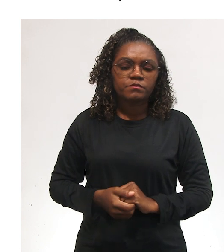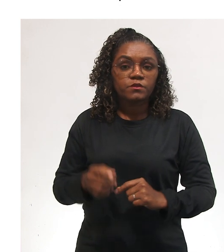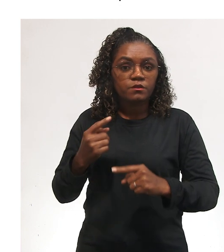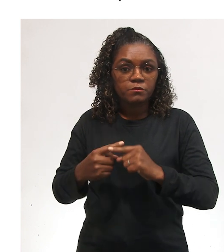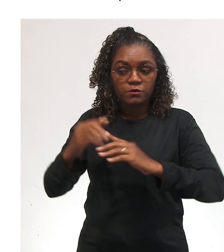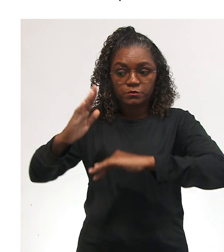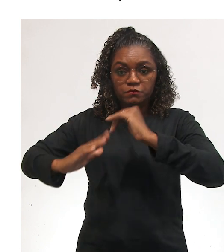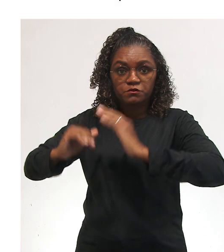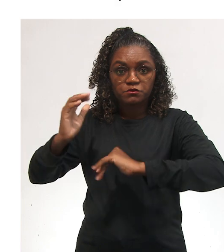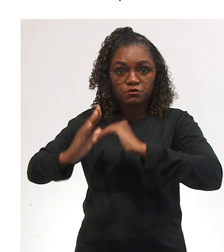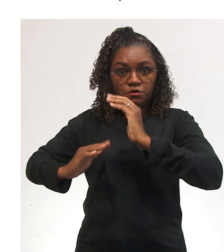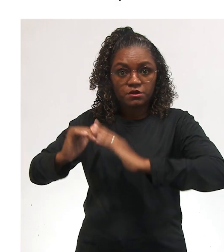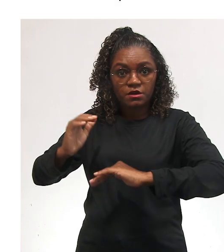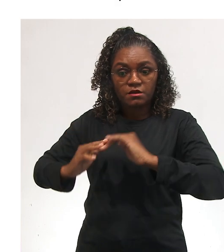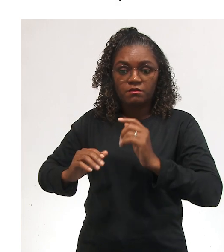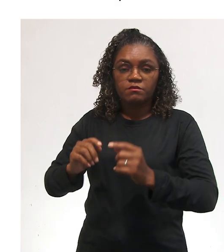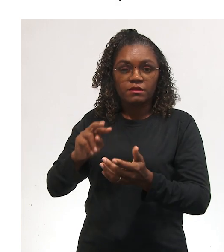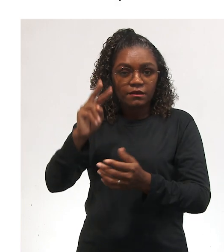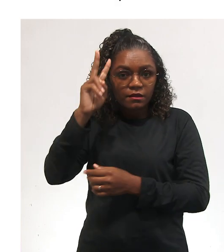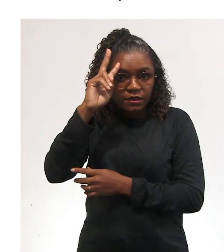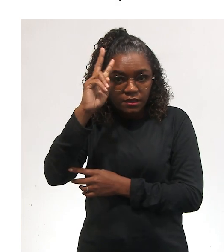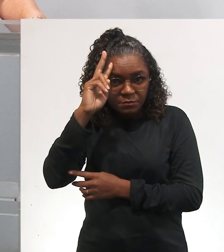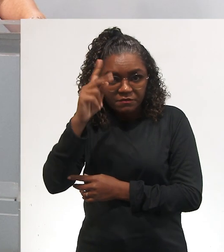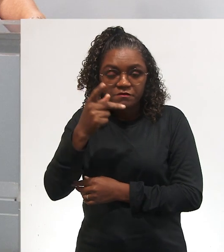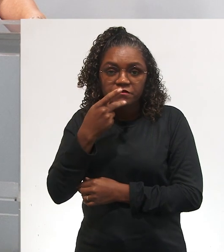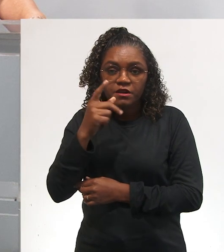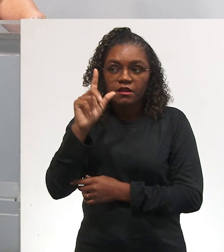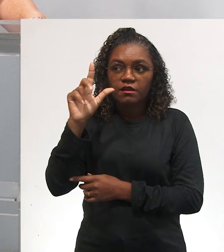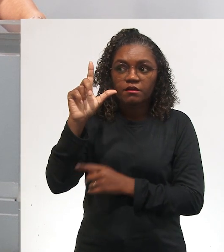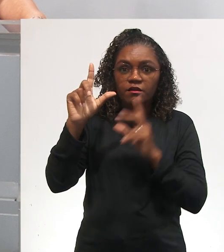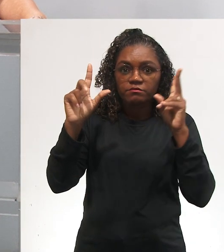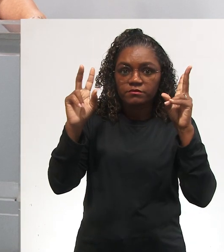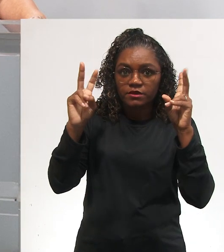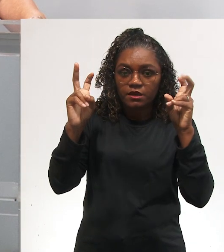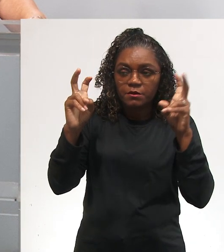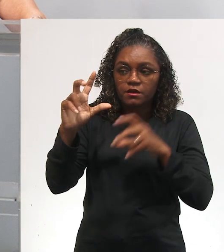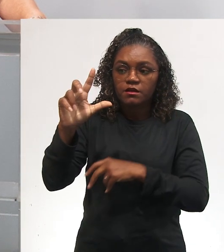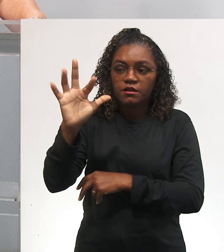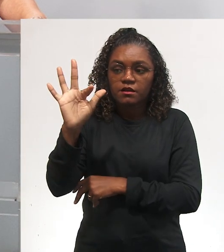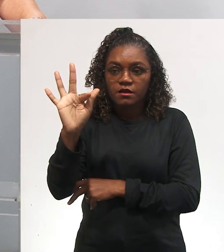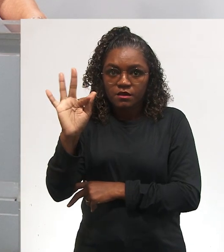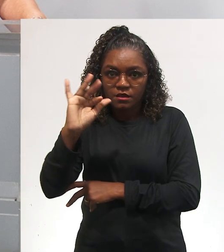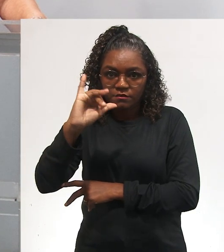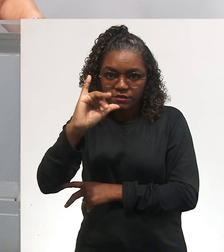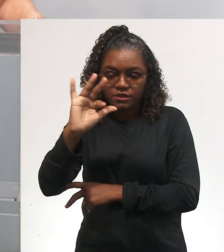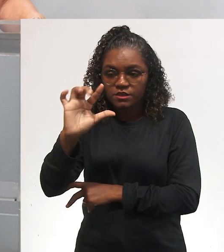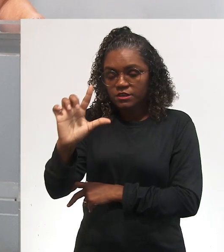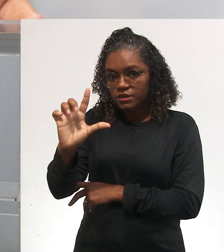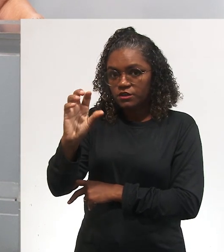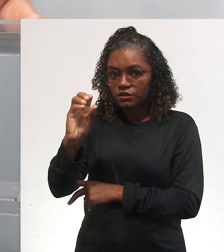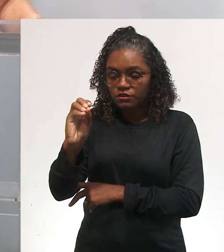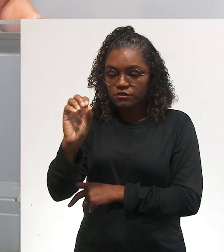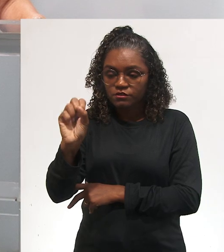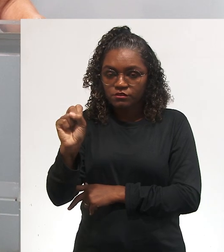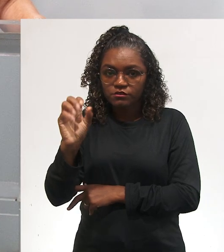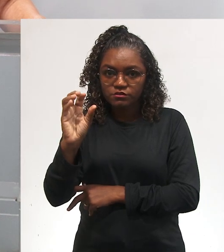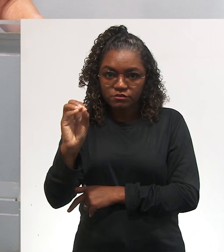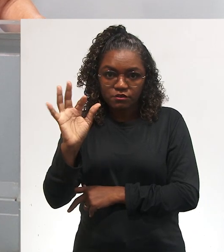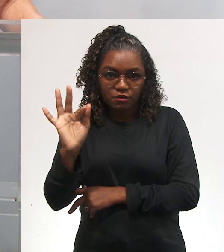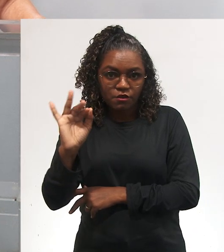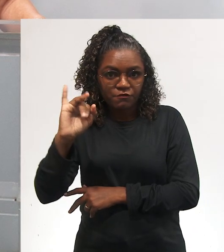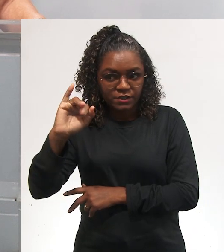indivíduos. Lembra que nós falamos que é uma filosofia, é um jeito de ser da organização? Pois bem, é